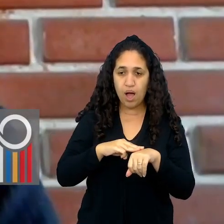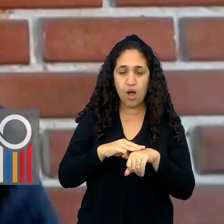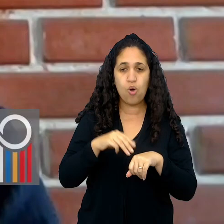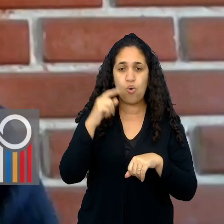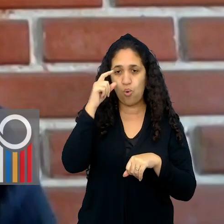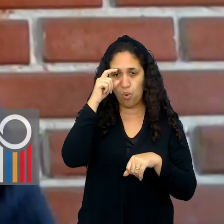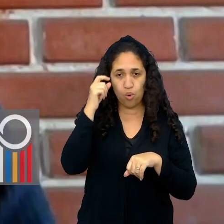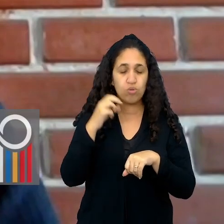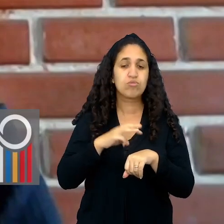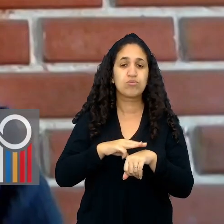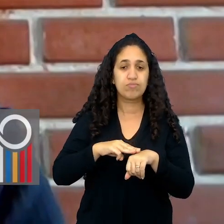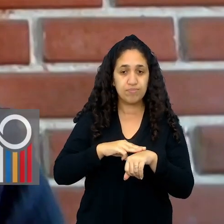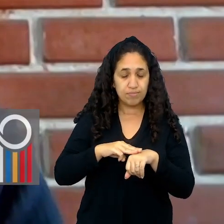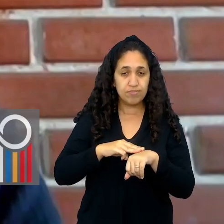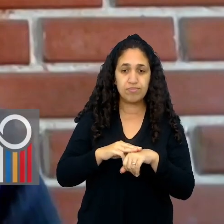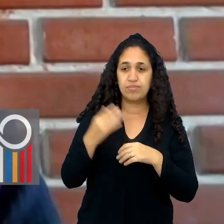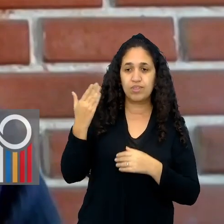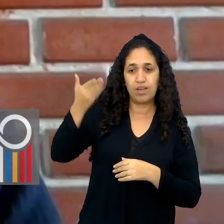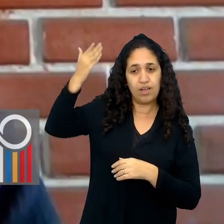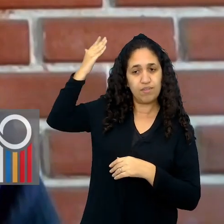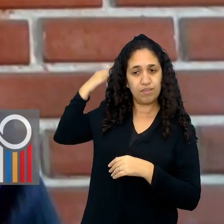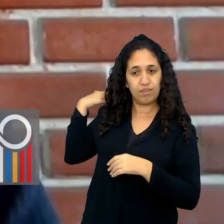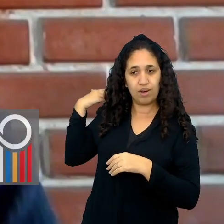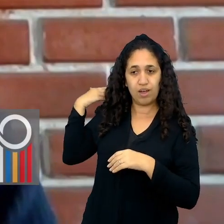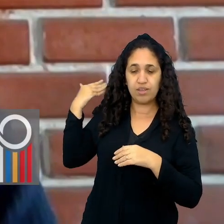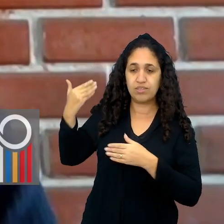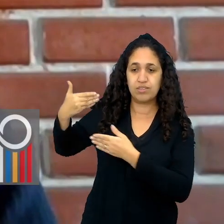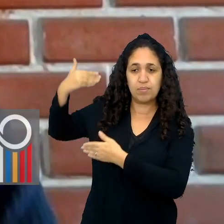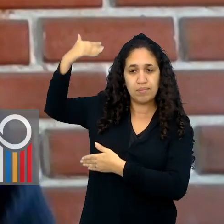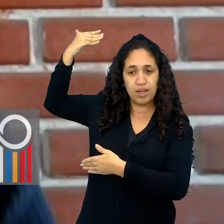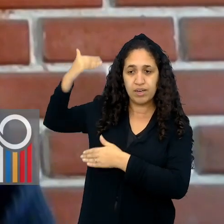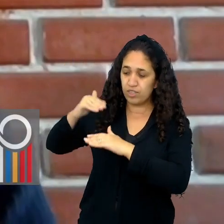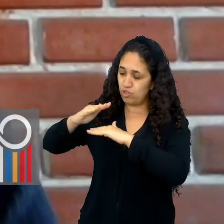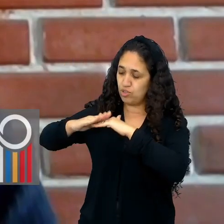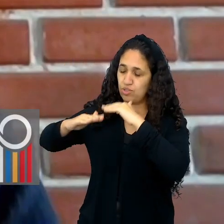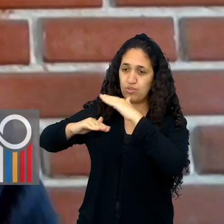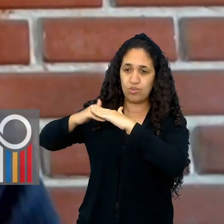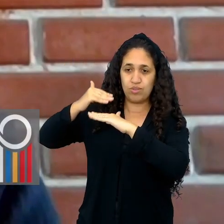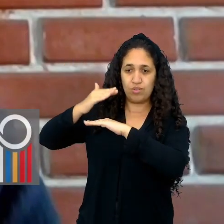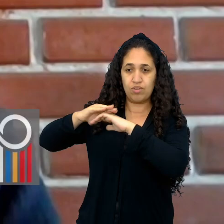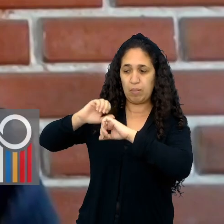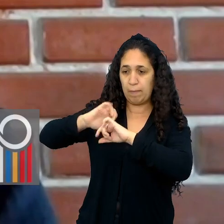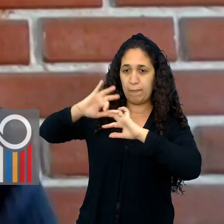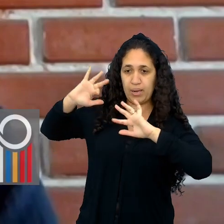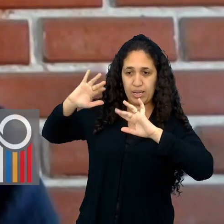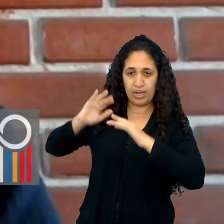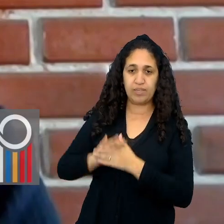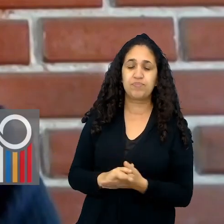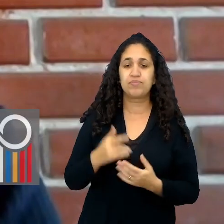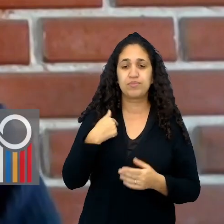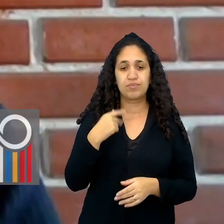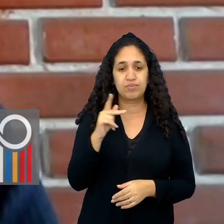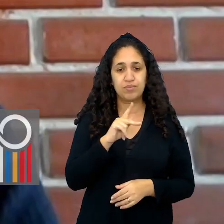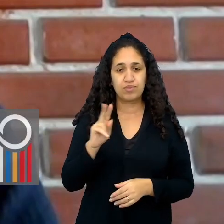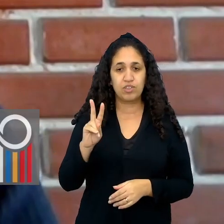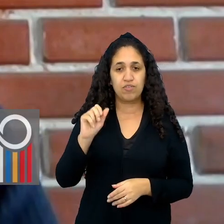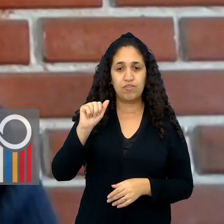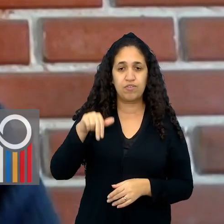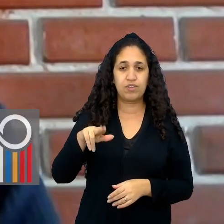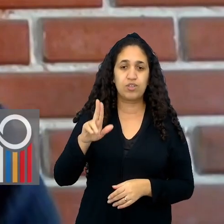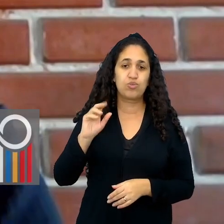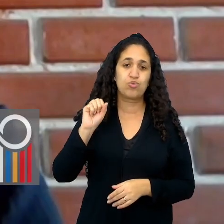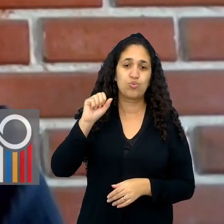também castanhos. Atrás de mim há uma parede com tijolos envernizados. Sou a professora Vanuse